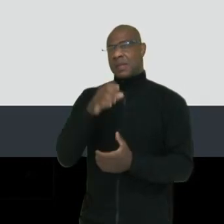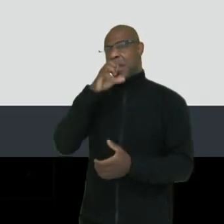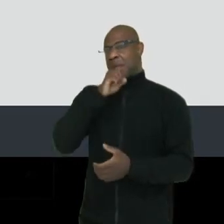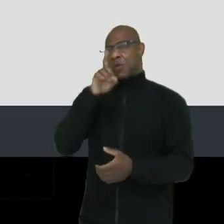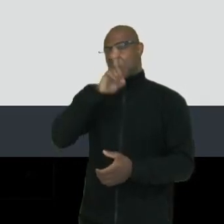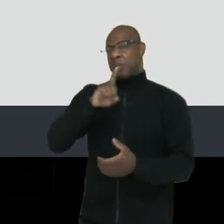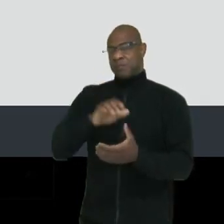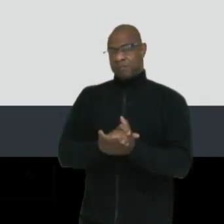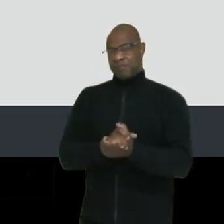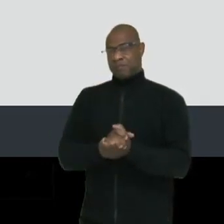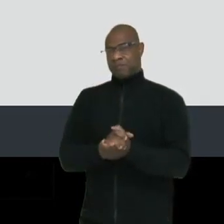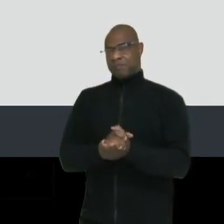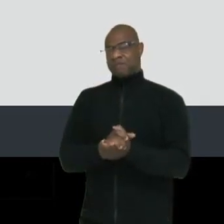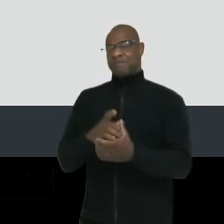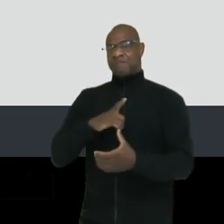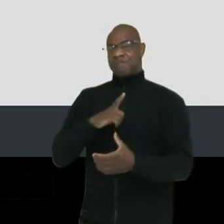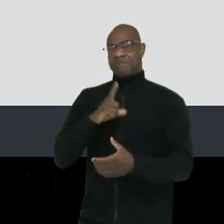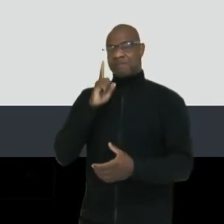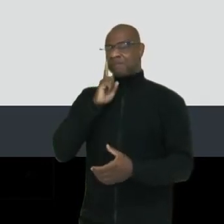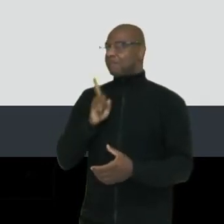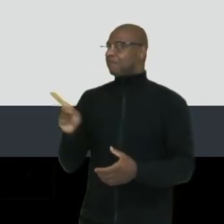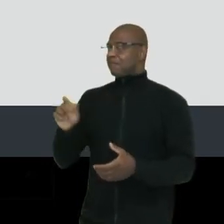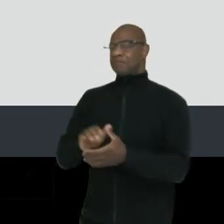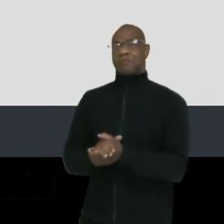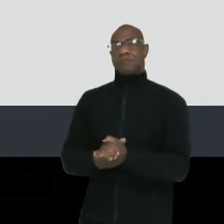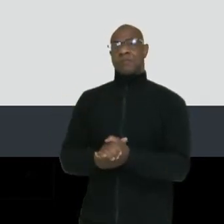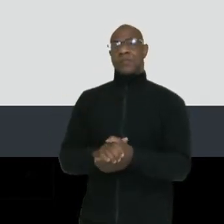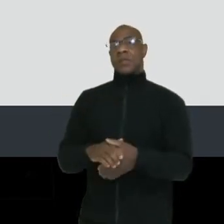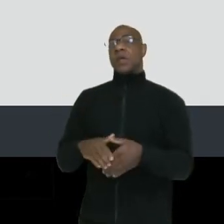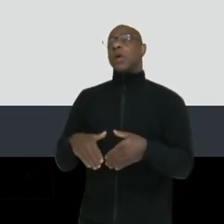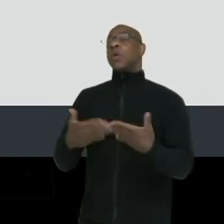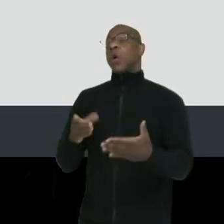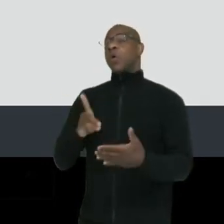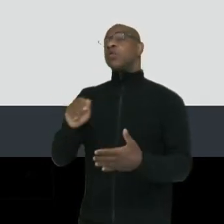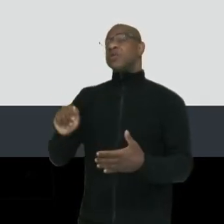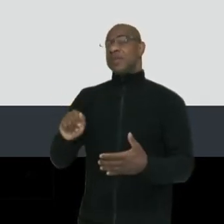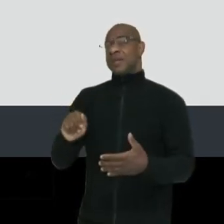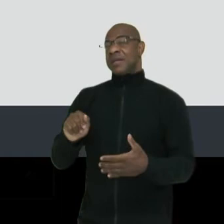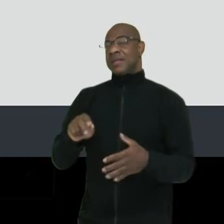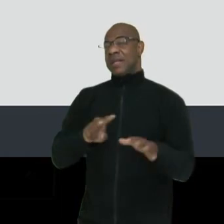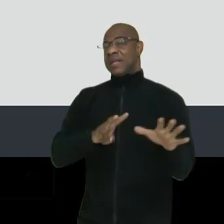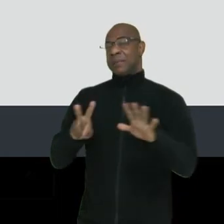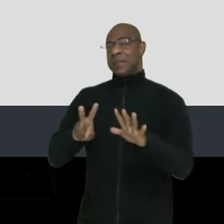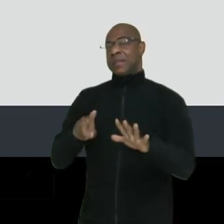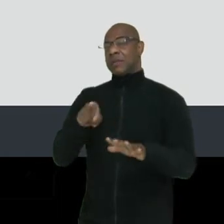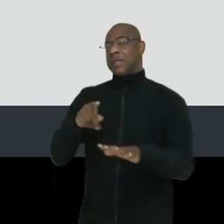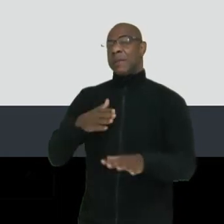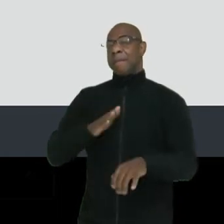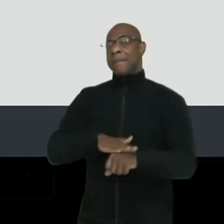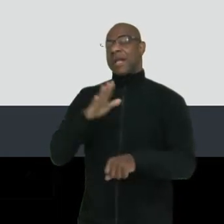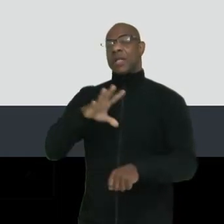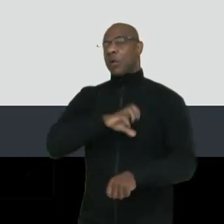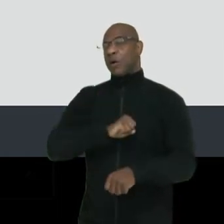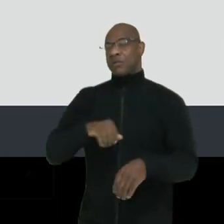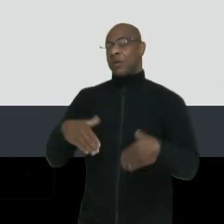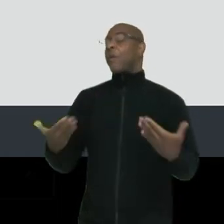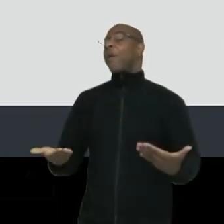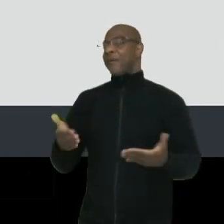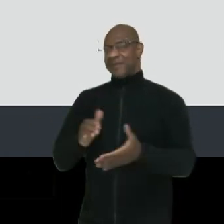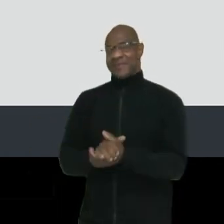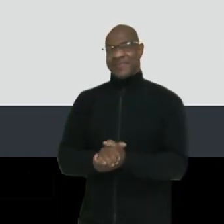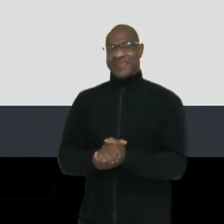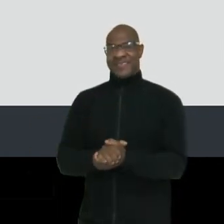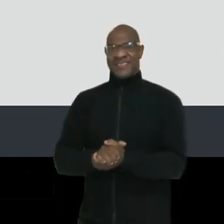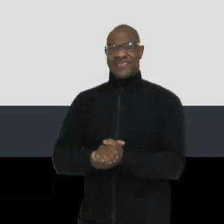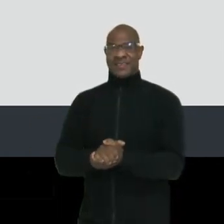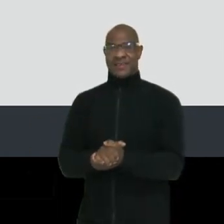What's your favorite day? Qual é o dia da semana favorito? Qual é o dia que você mais gosta? My favorite day